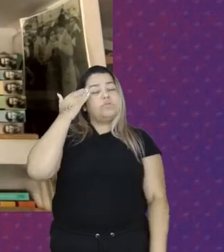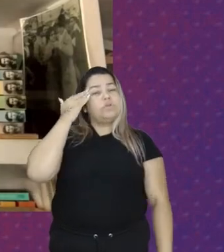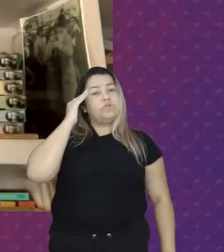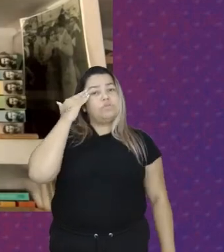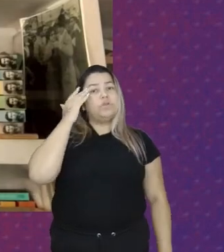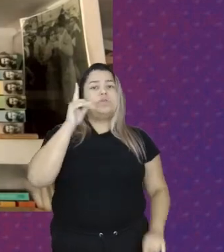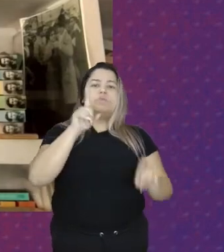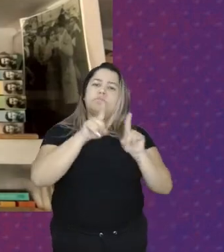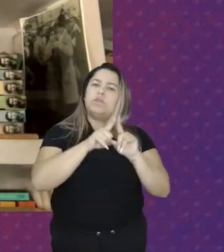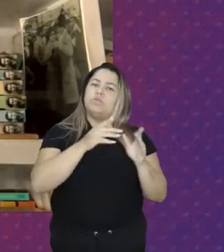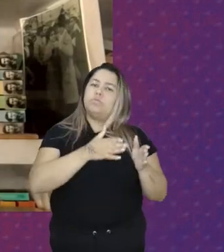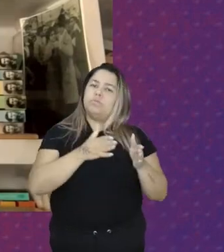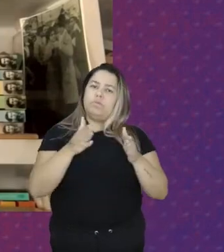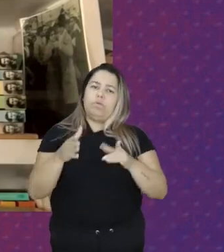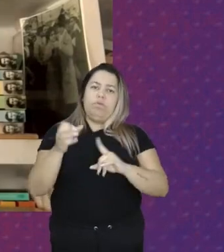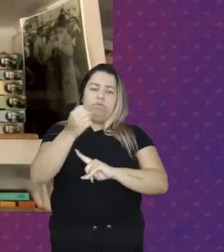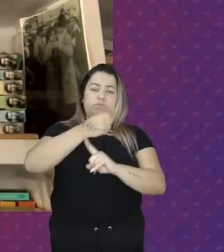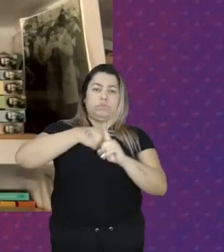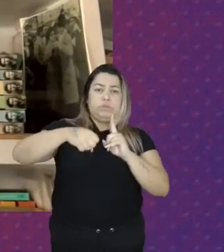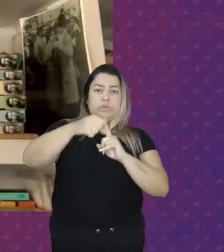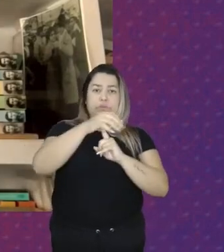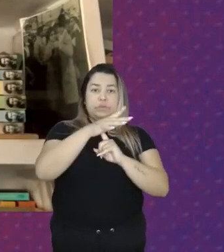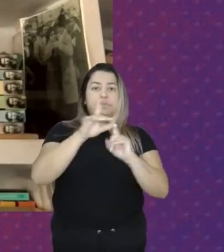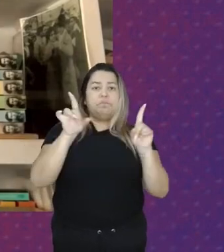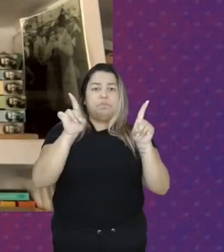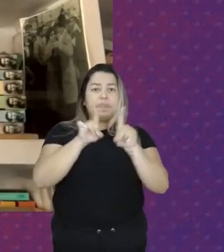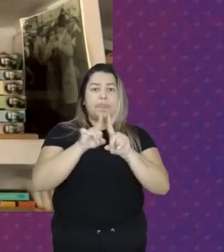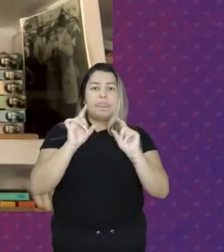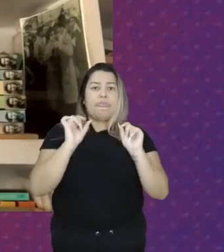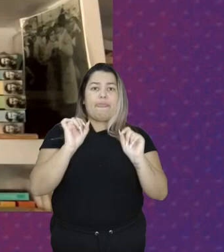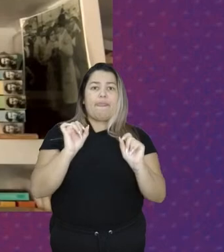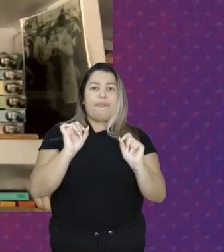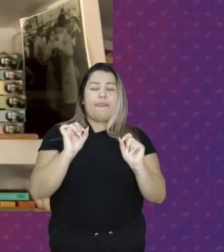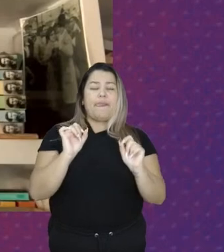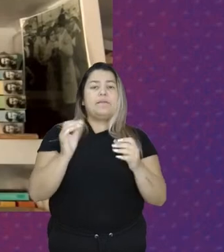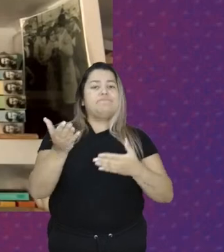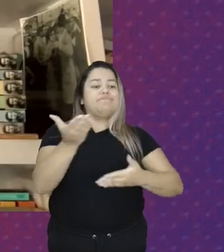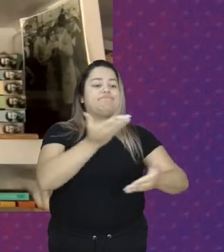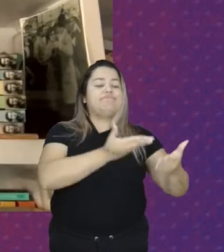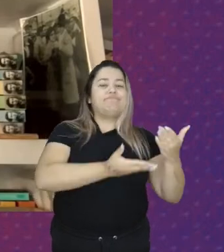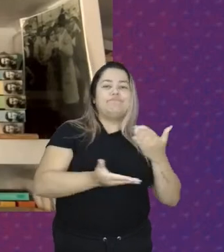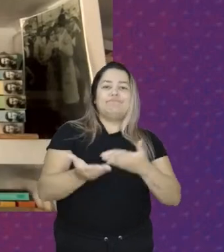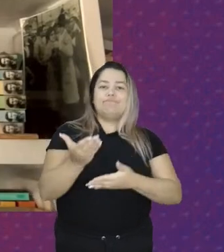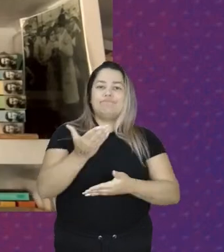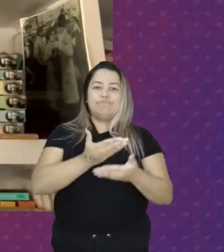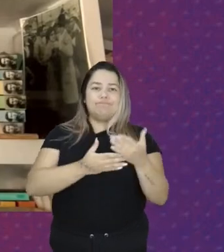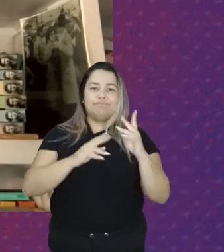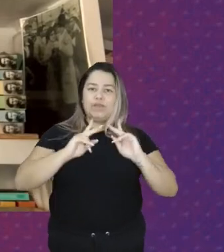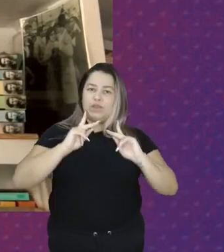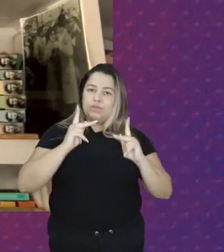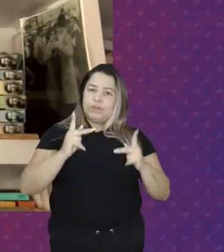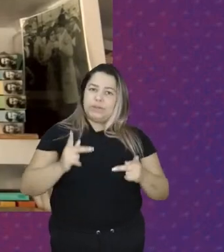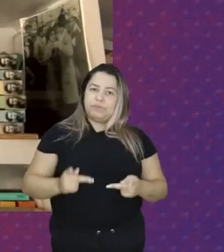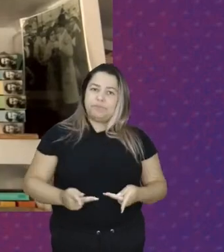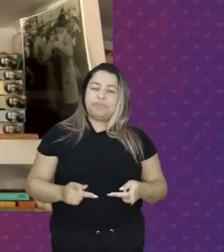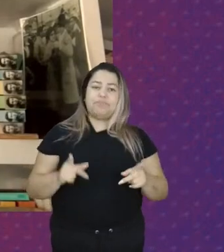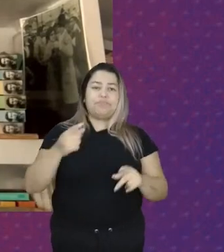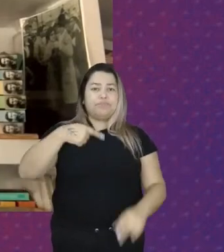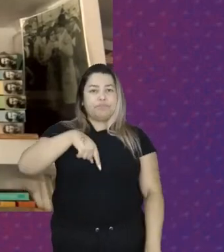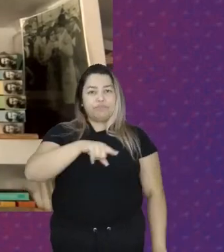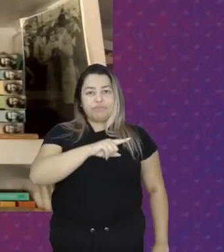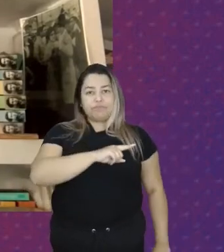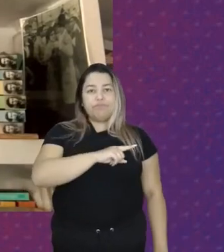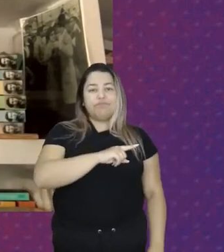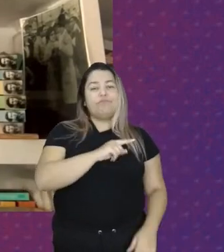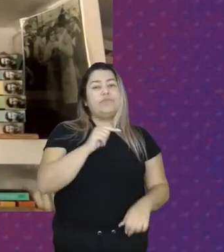dos processos na sociedade, os processos que envolvem a condição humana, no nosso